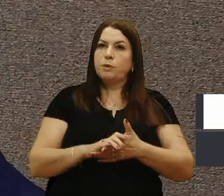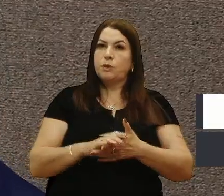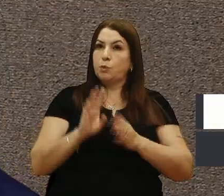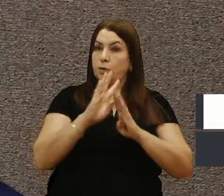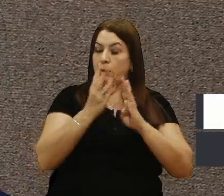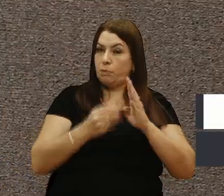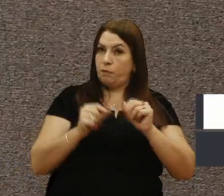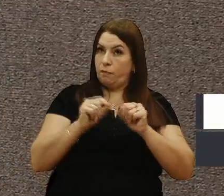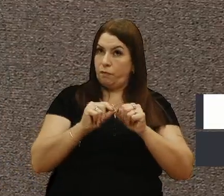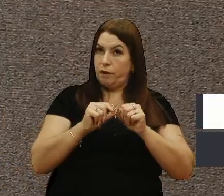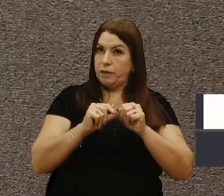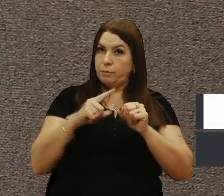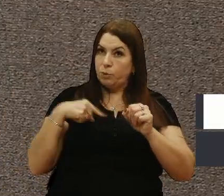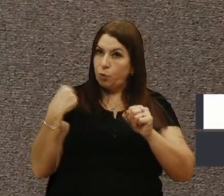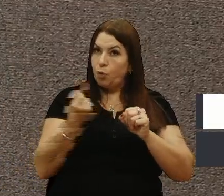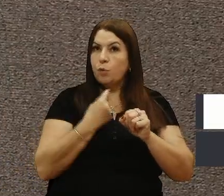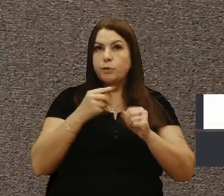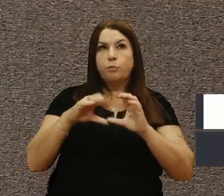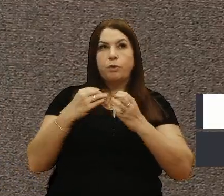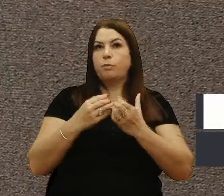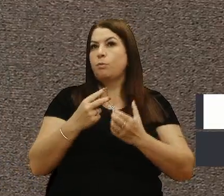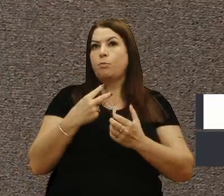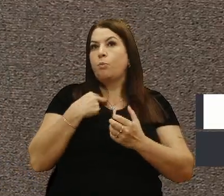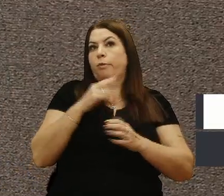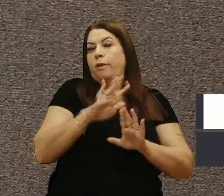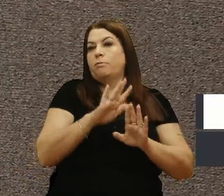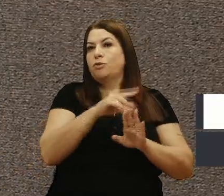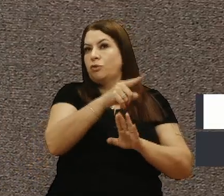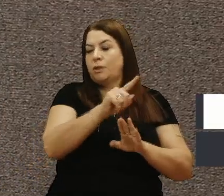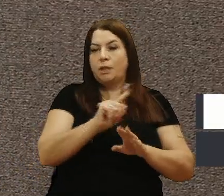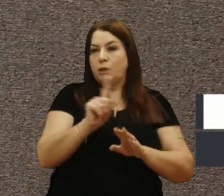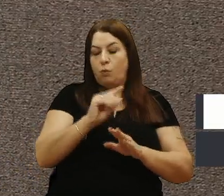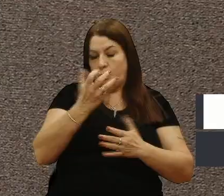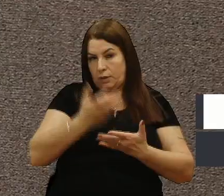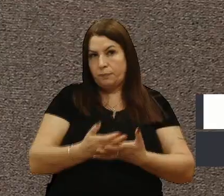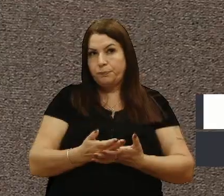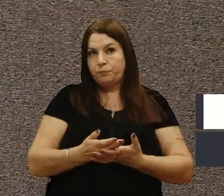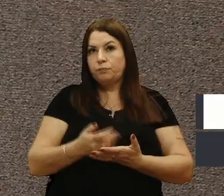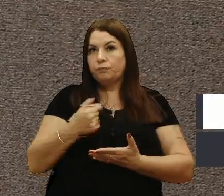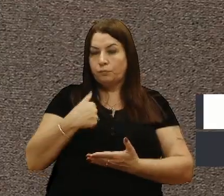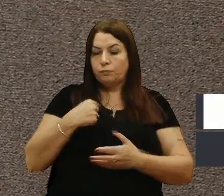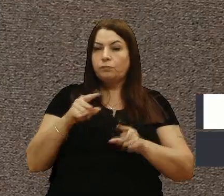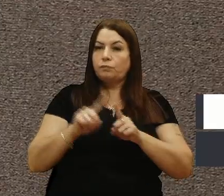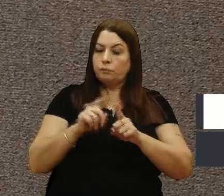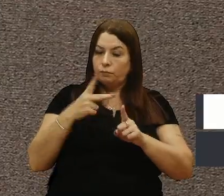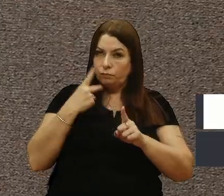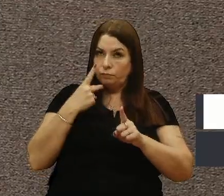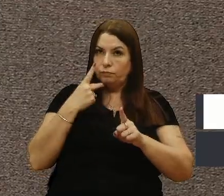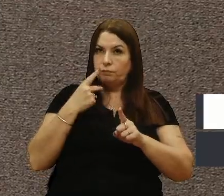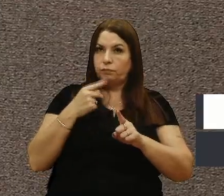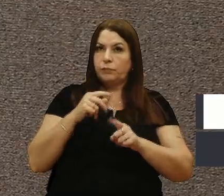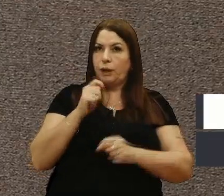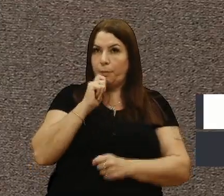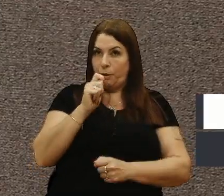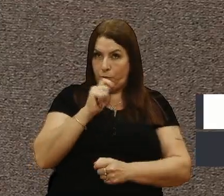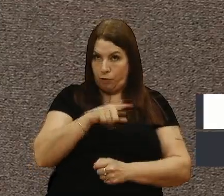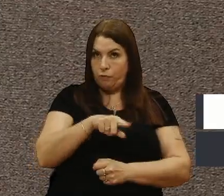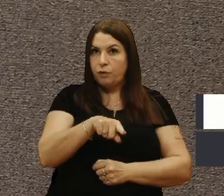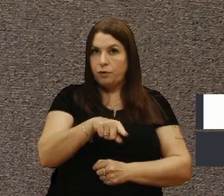SAMAI realiza para a nossa comunidade, não podemos deixar que isso não aconteça. Eu, inclusive, já falei, usei esse microfone